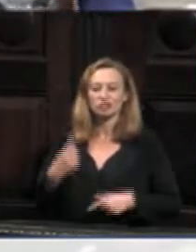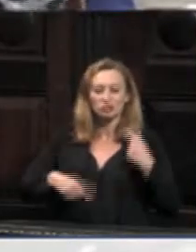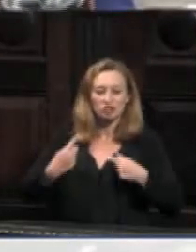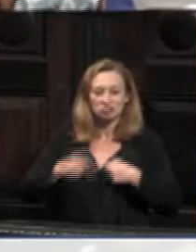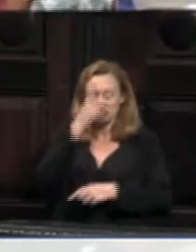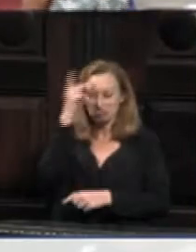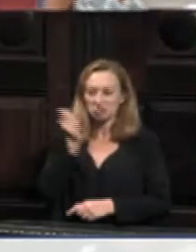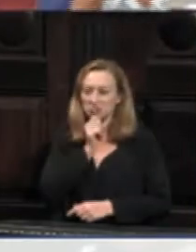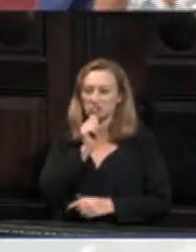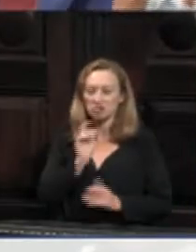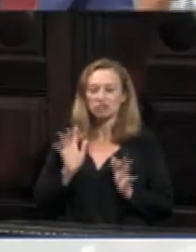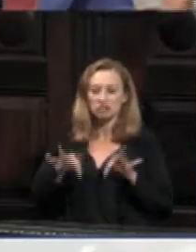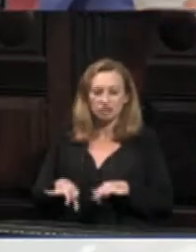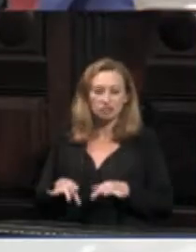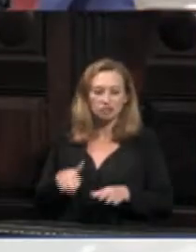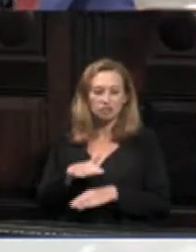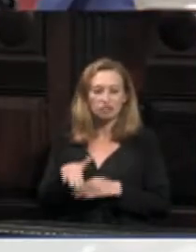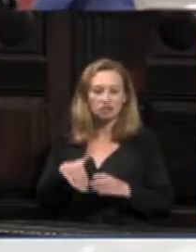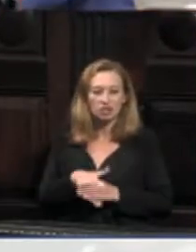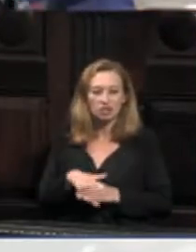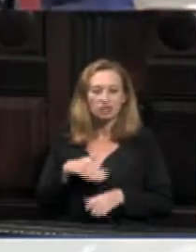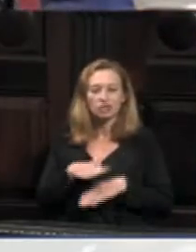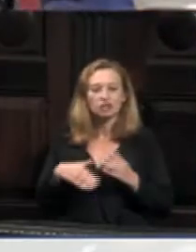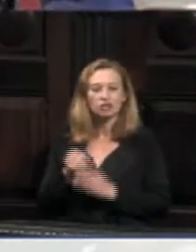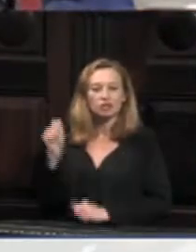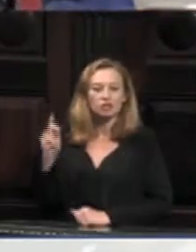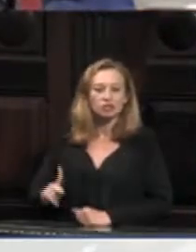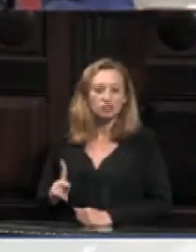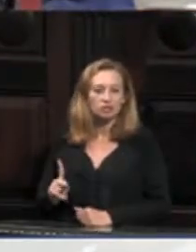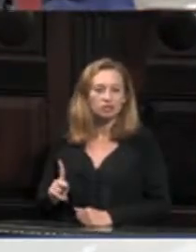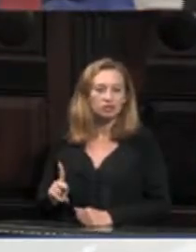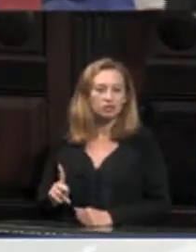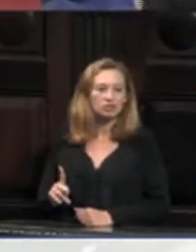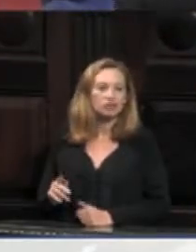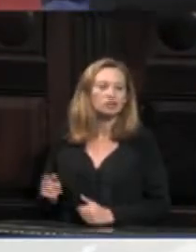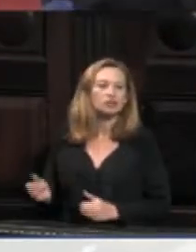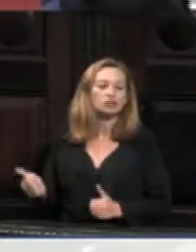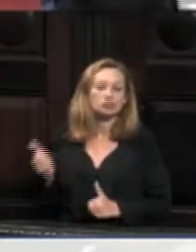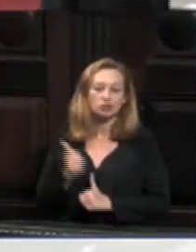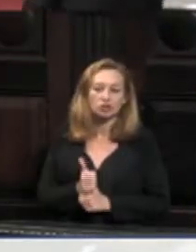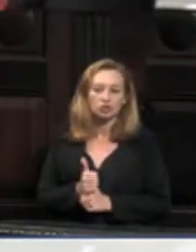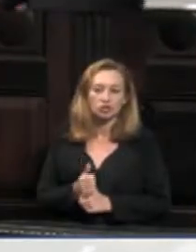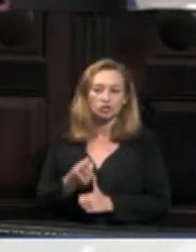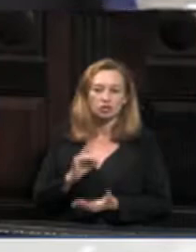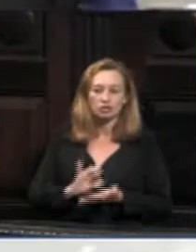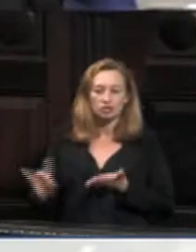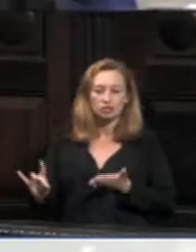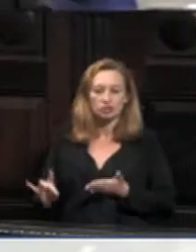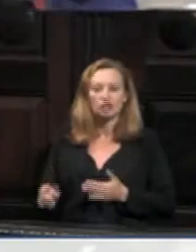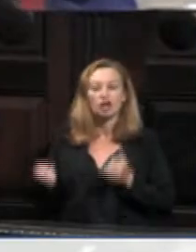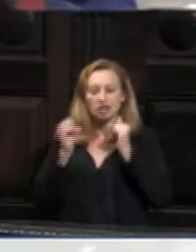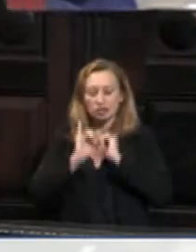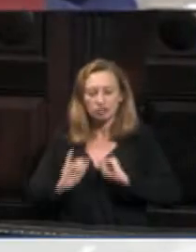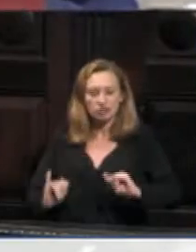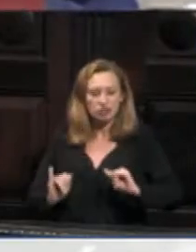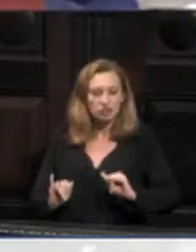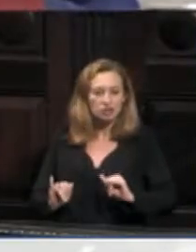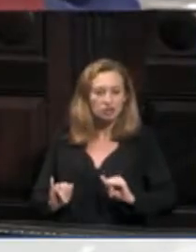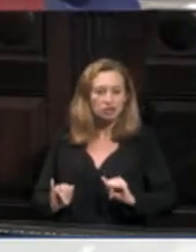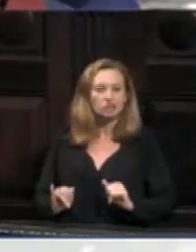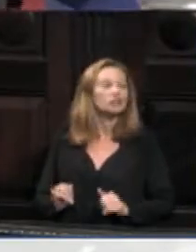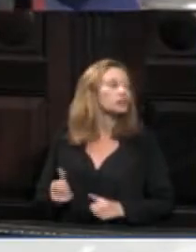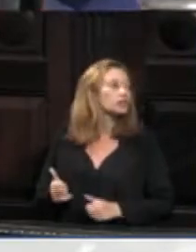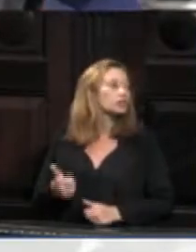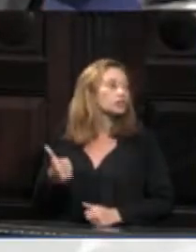nós vamos querer discutir se é da discussão em votação, os senhores que aprovam, como estão aprovados, o substitutivo, vai autógrafo. Anuncio em regime de